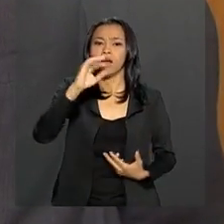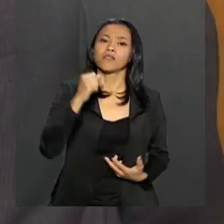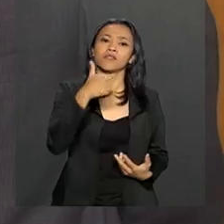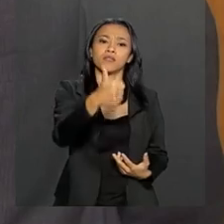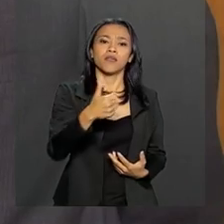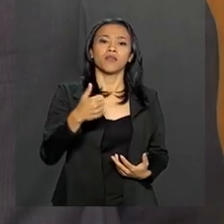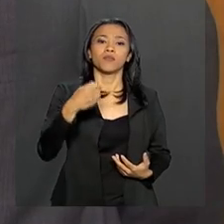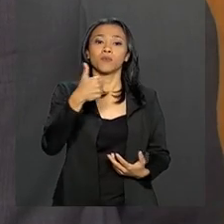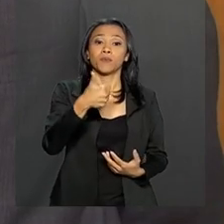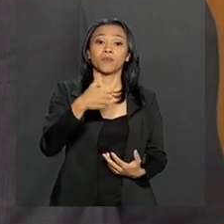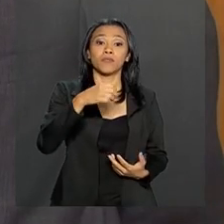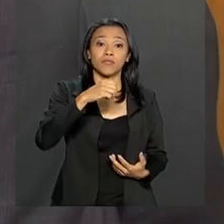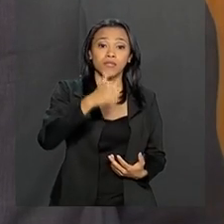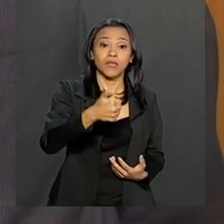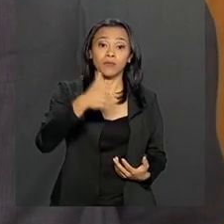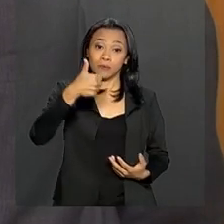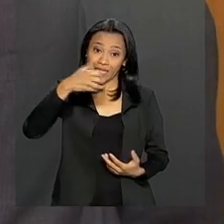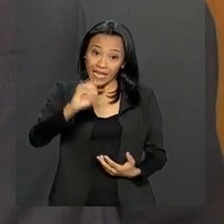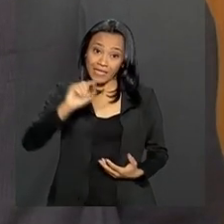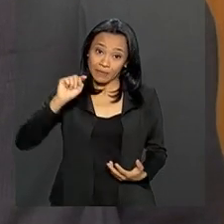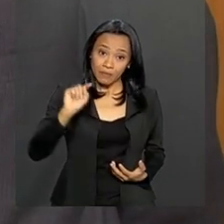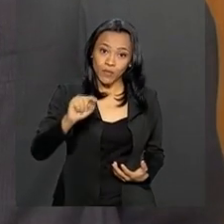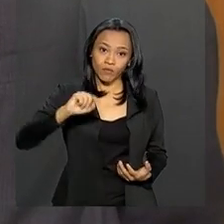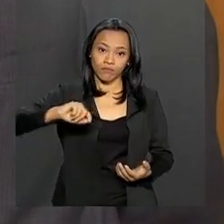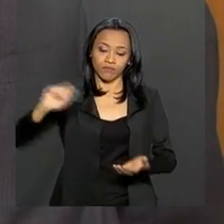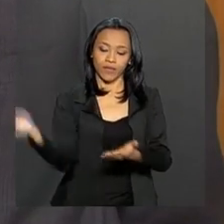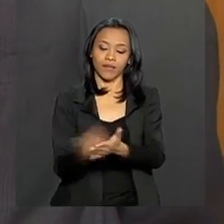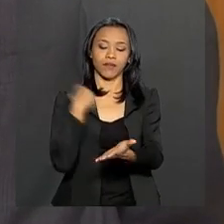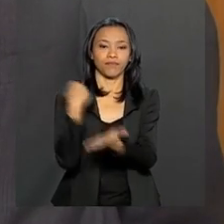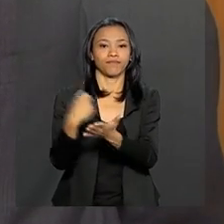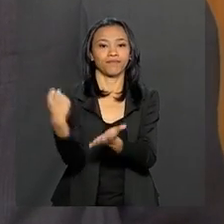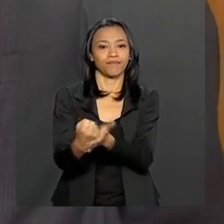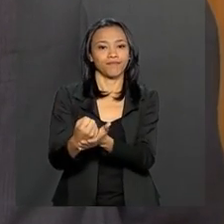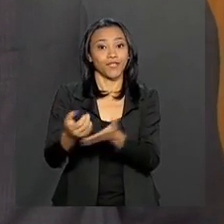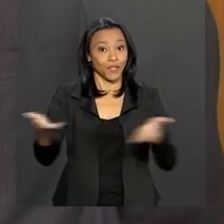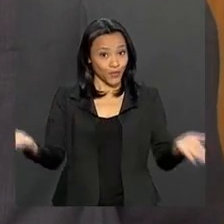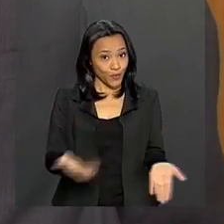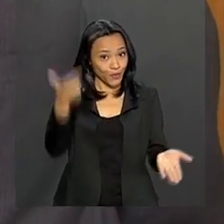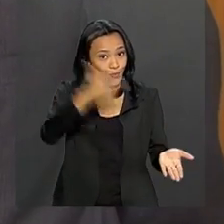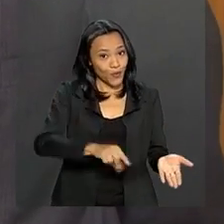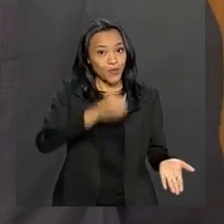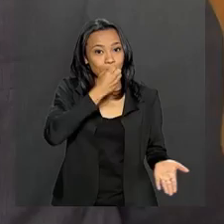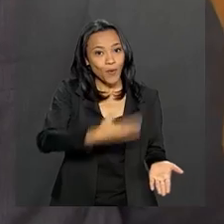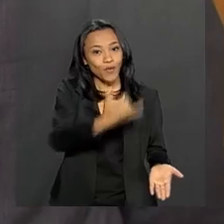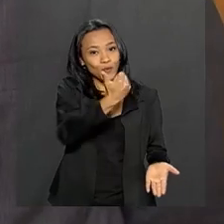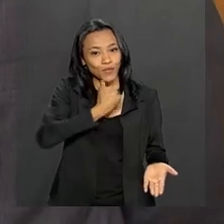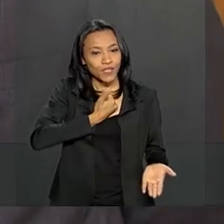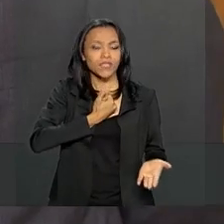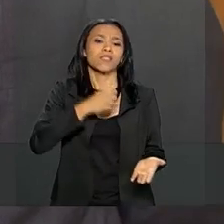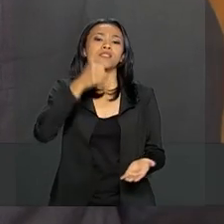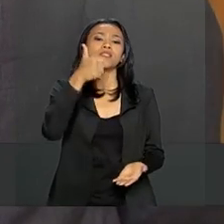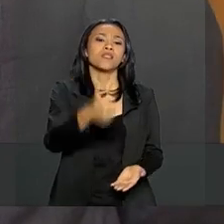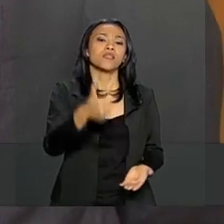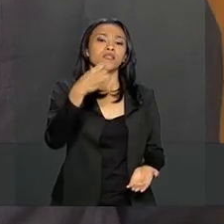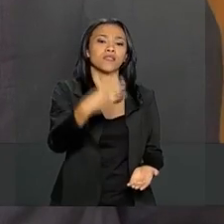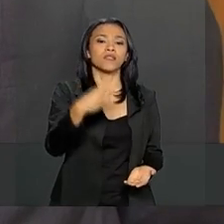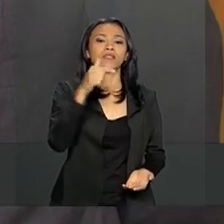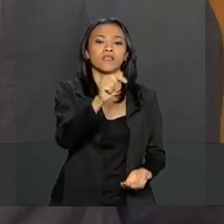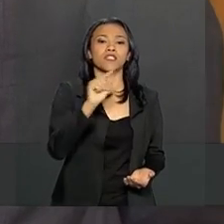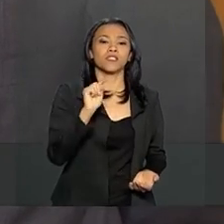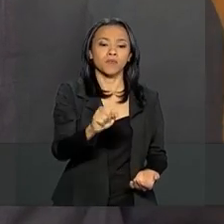carteiras assinadas no mês de agosto e hoje ele me traz uma nova boa notícia são 137 mil